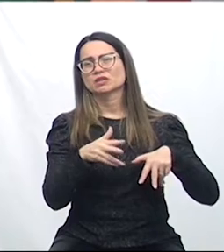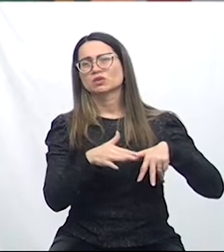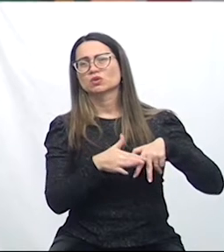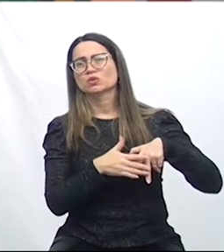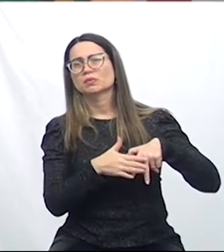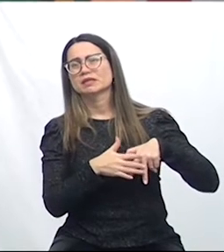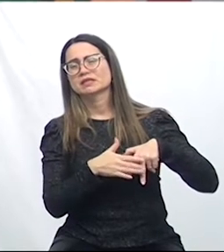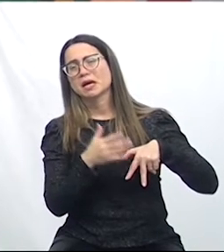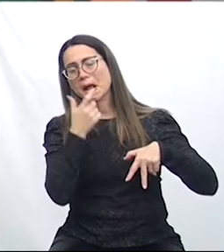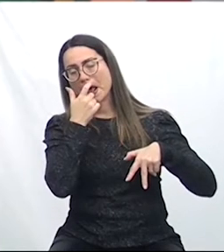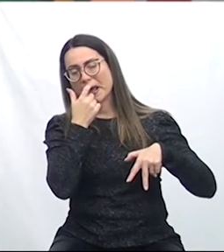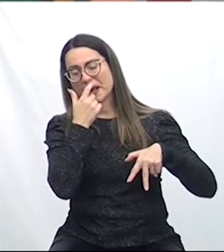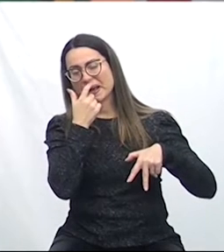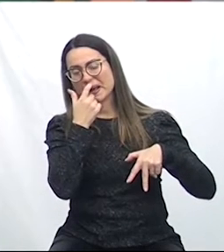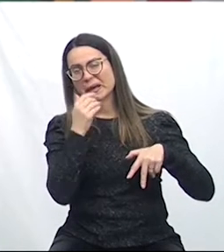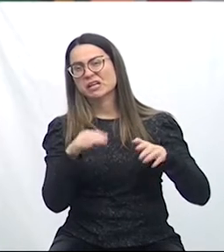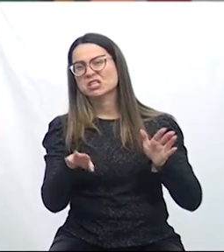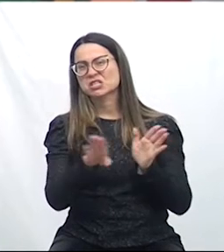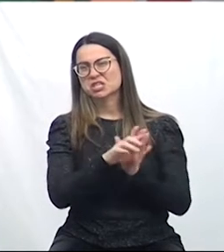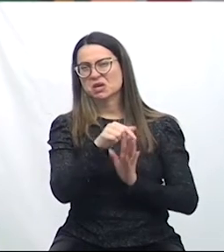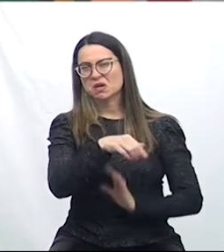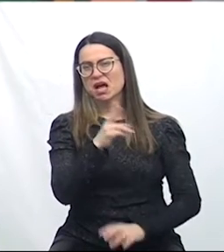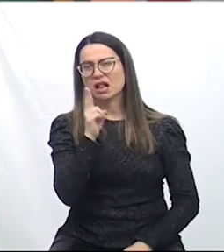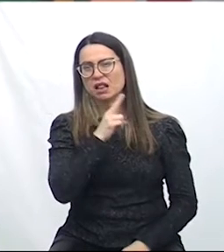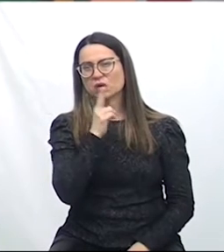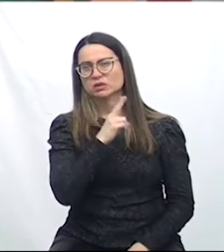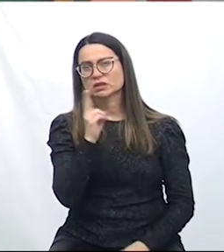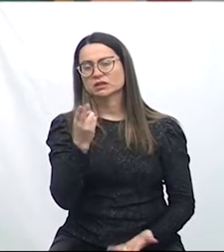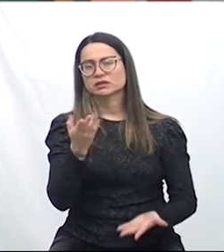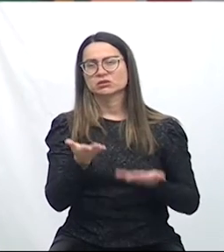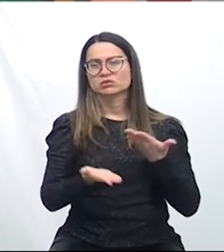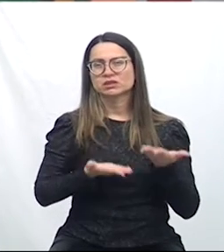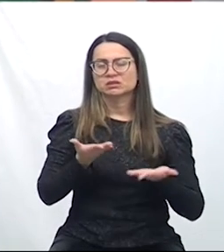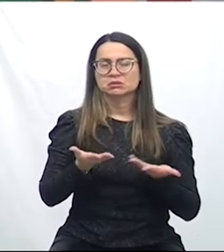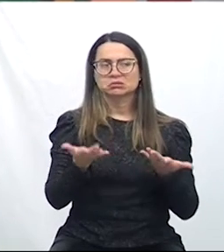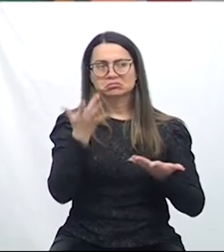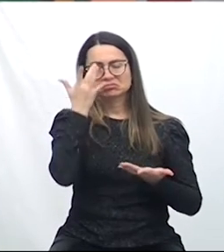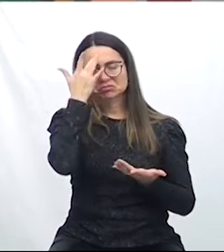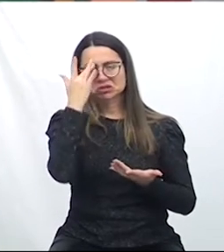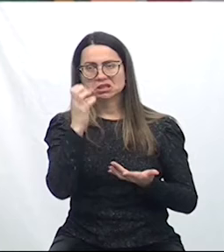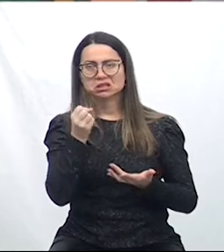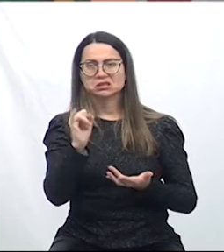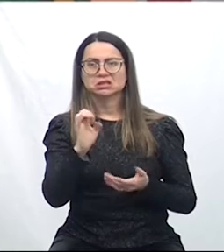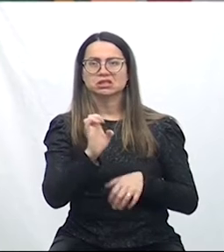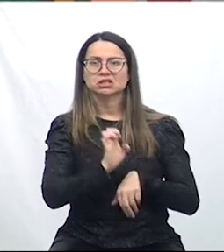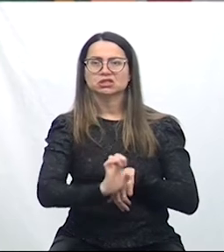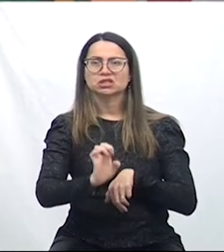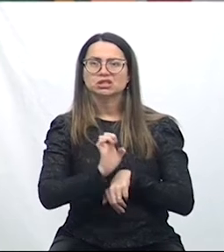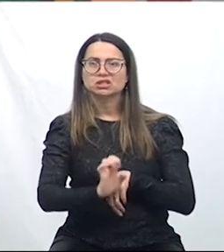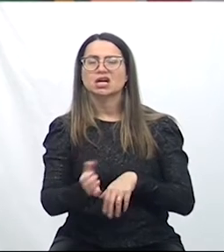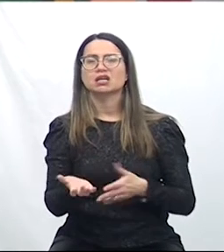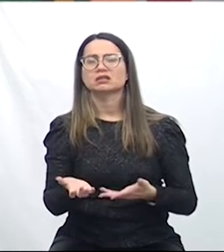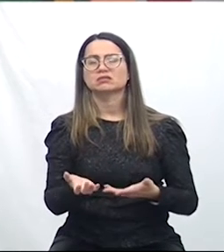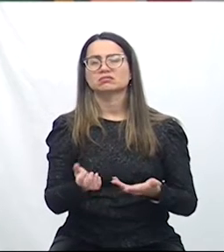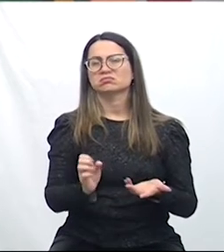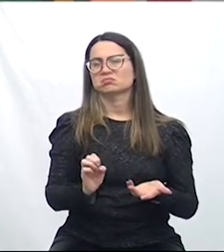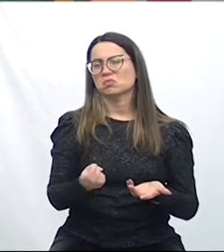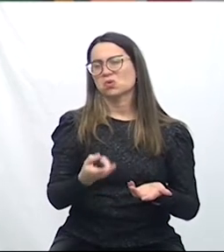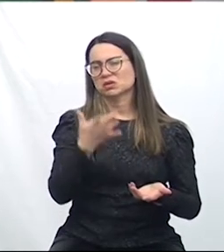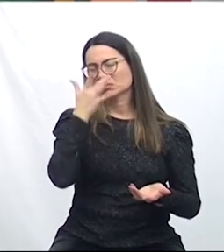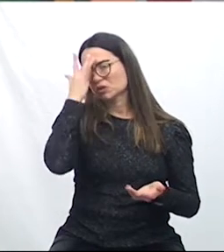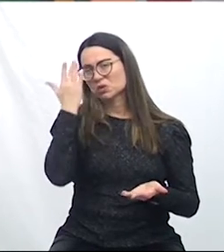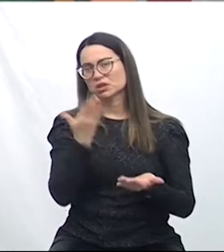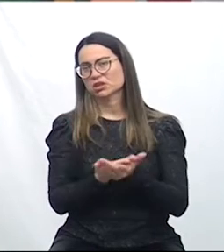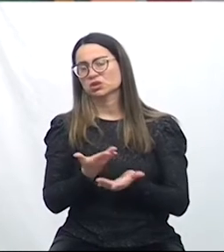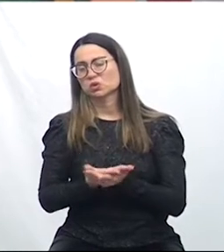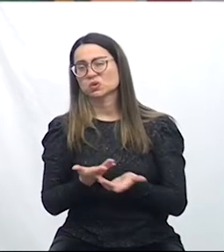emergência e o atendimento é feito, não sei se por estagiário, por residente, e acabam fazendo